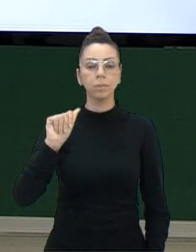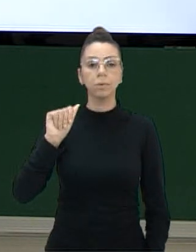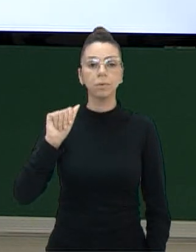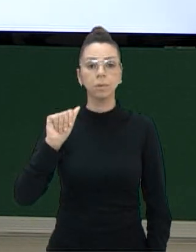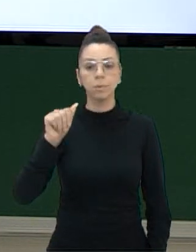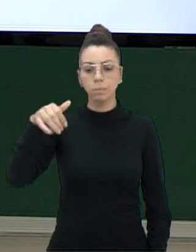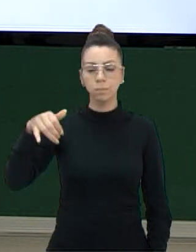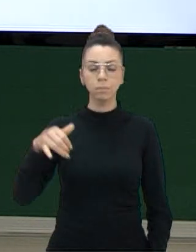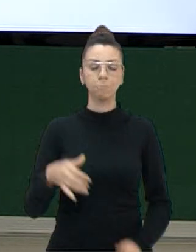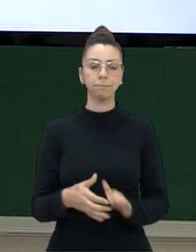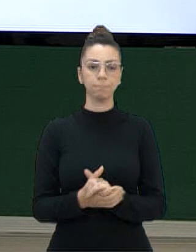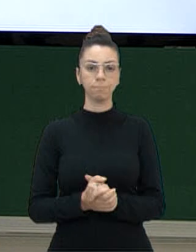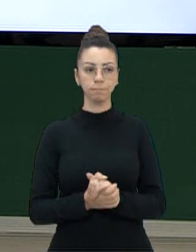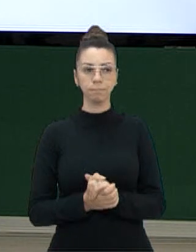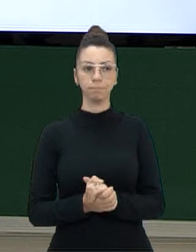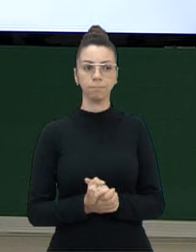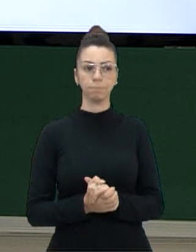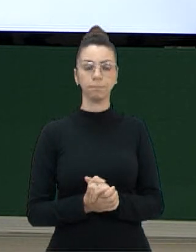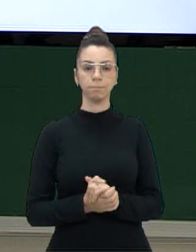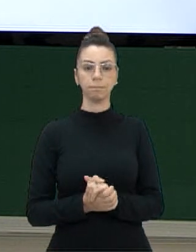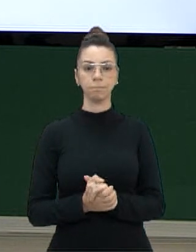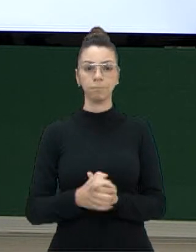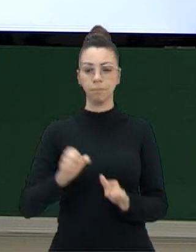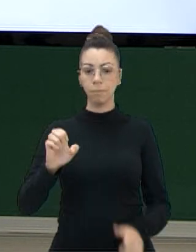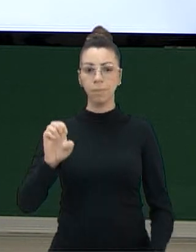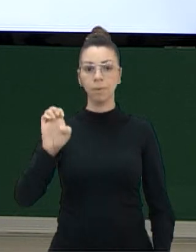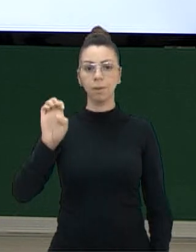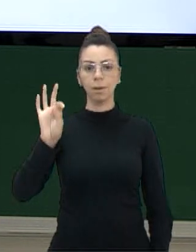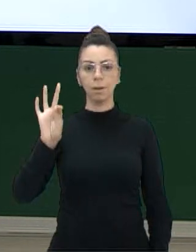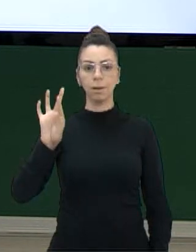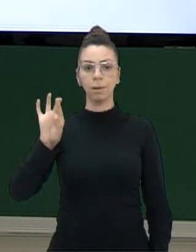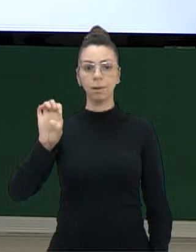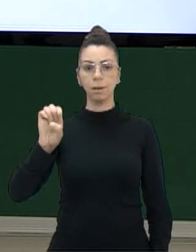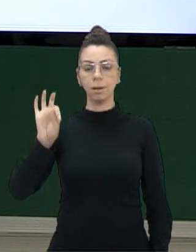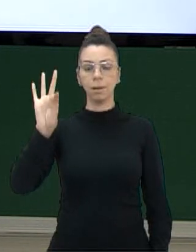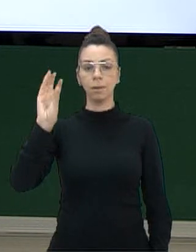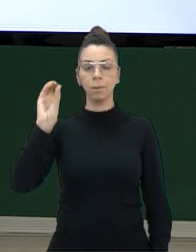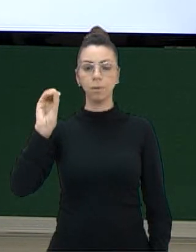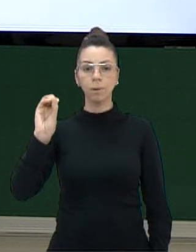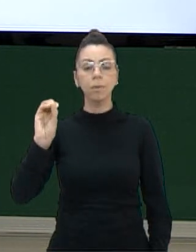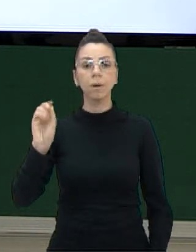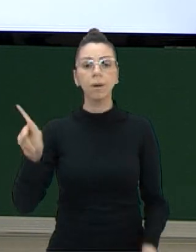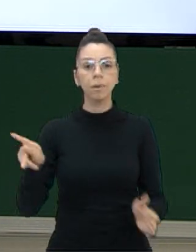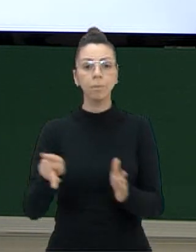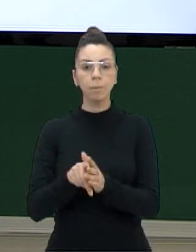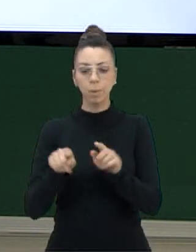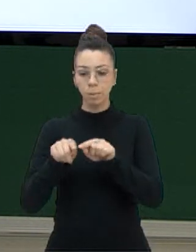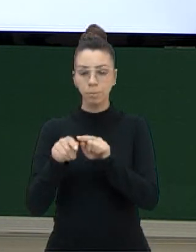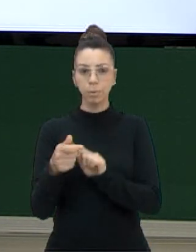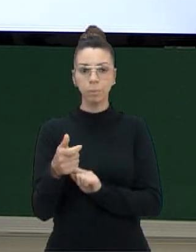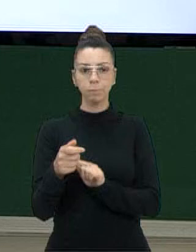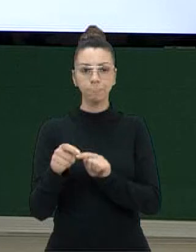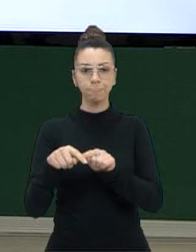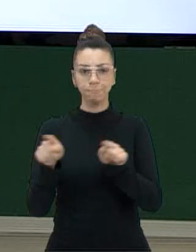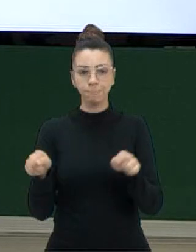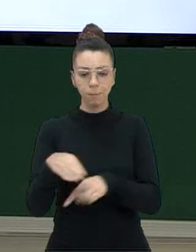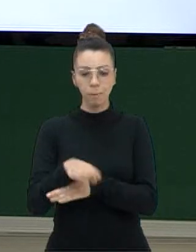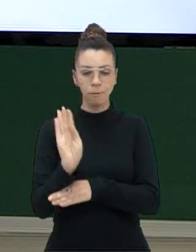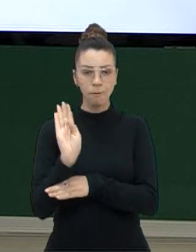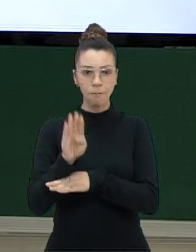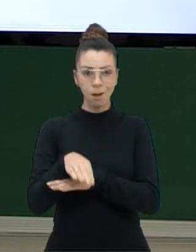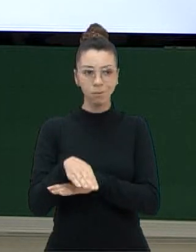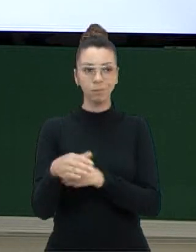o chuveirinho. Um retrete, o sanitário. Um toalheiro e uma toalha, sim?